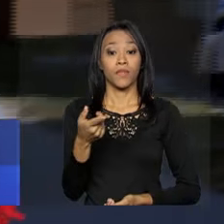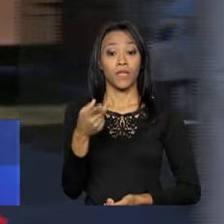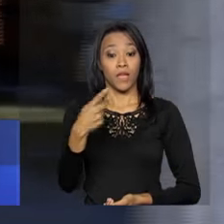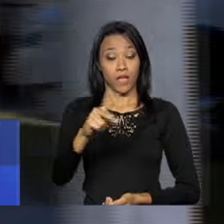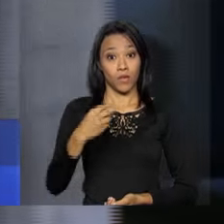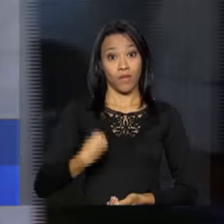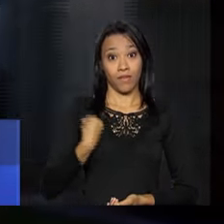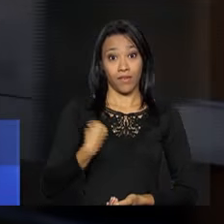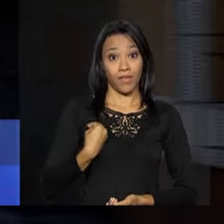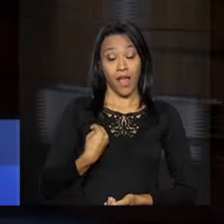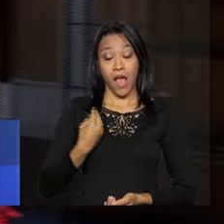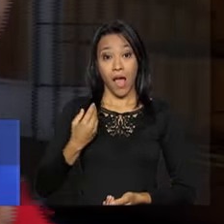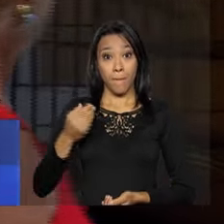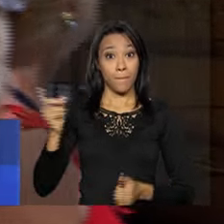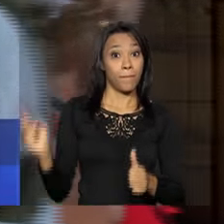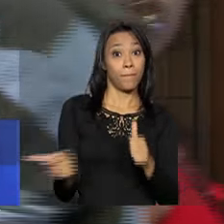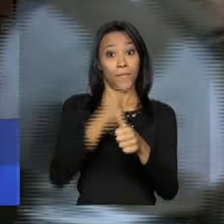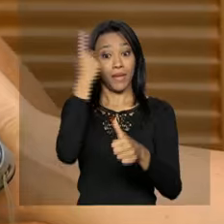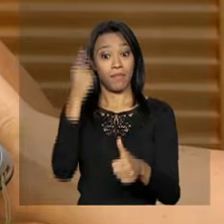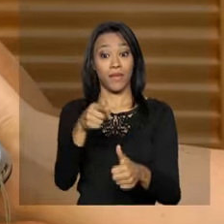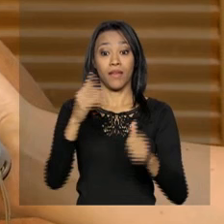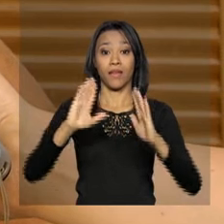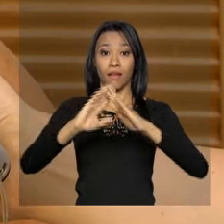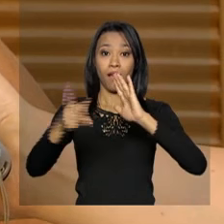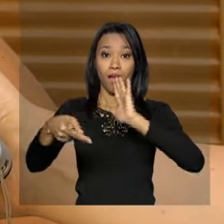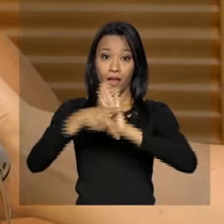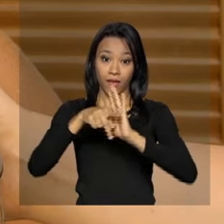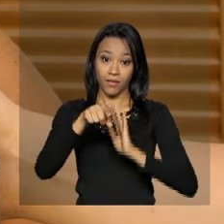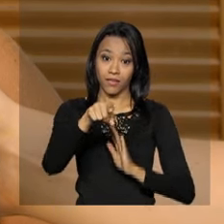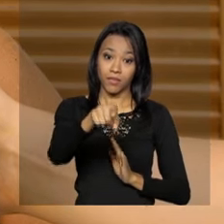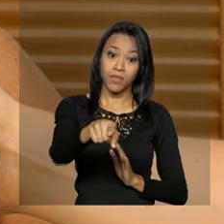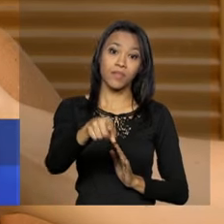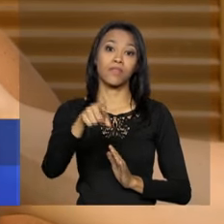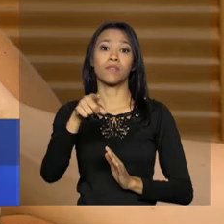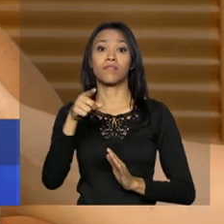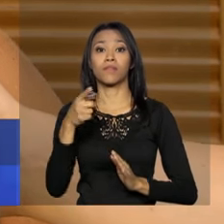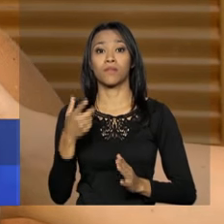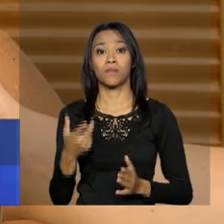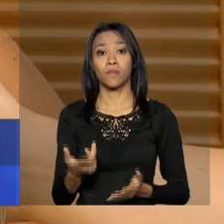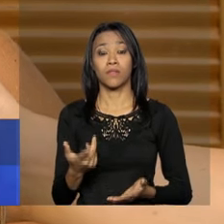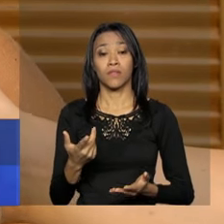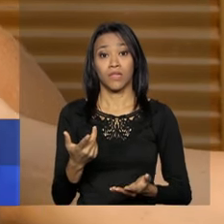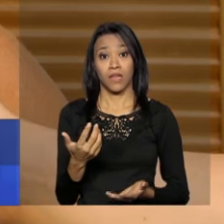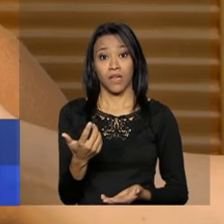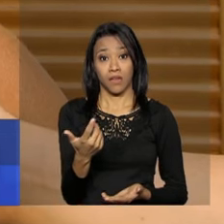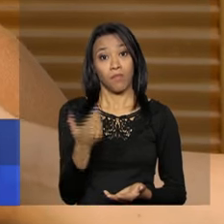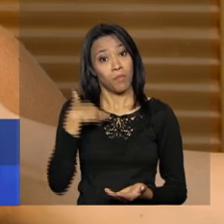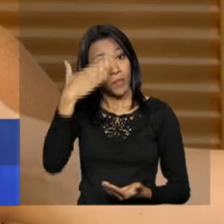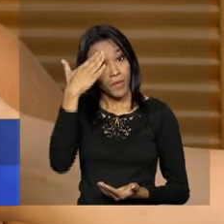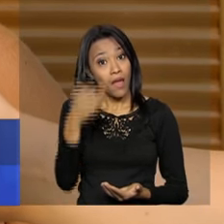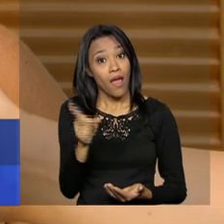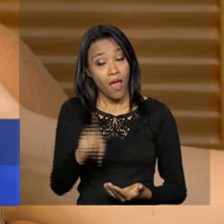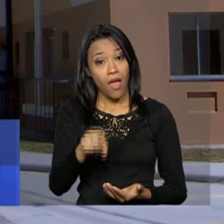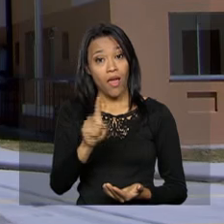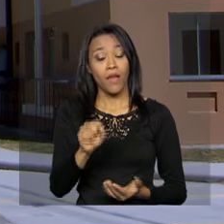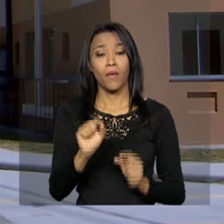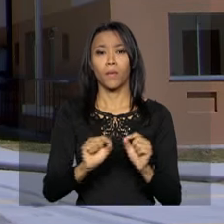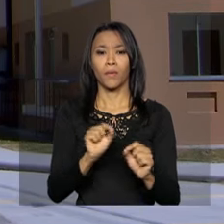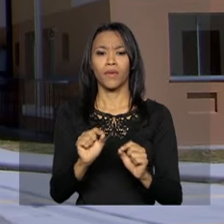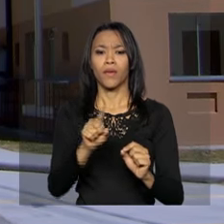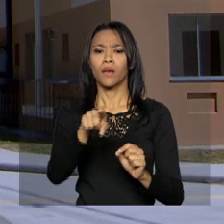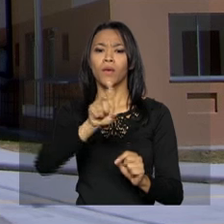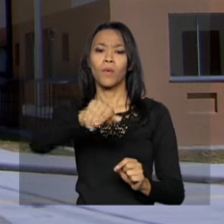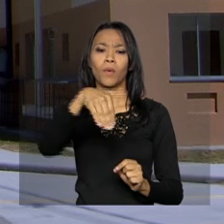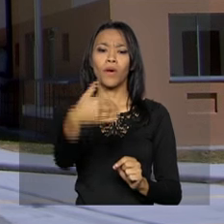Rosimari até a primeira casa própria foi longo. Você quer uma casa, você luta, você pensa só nisso. Foi